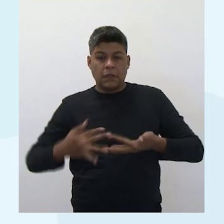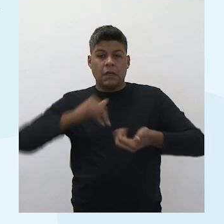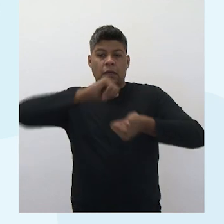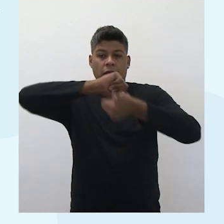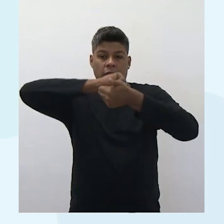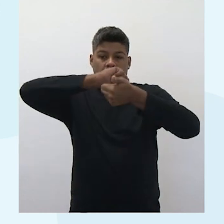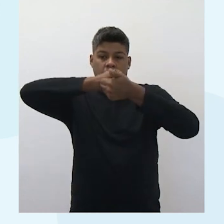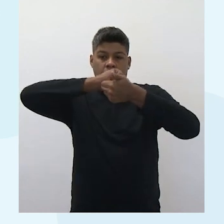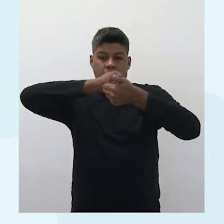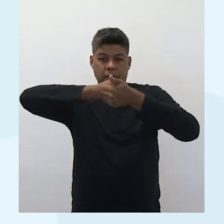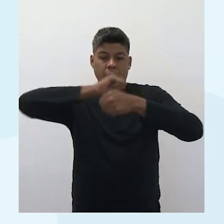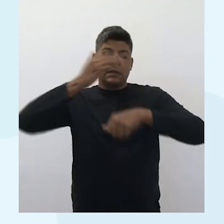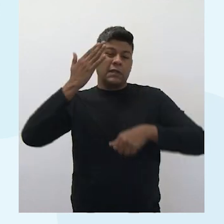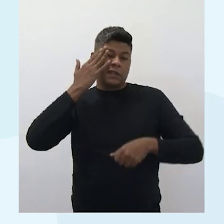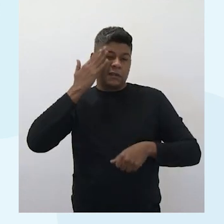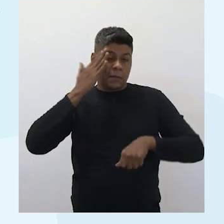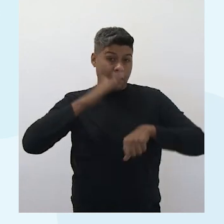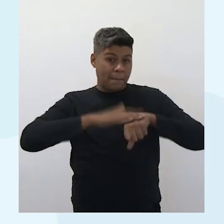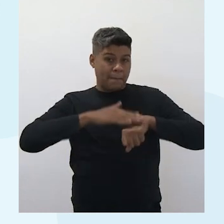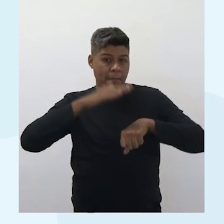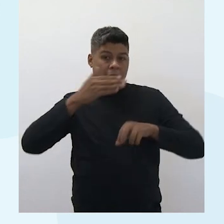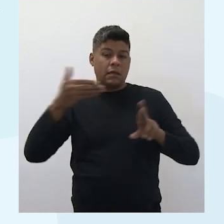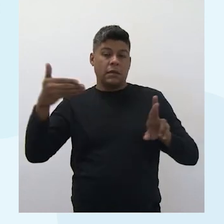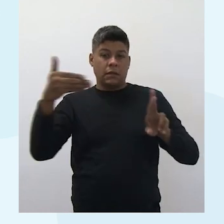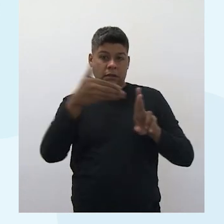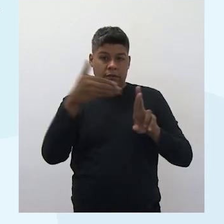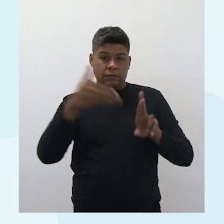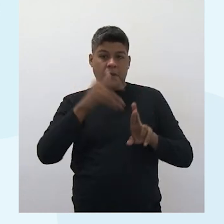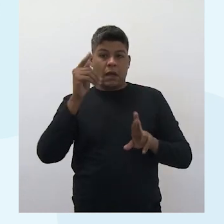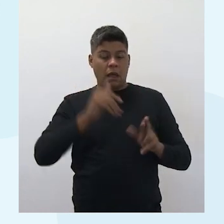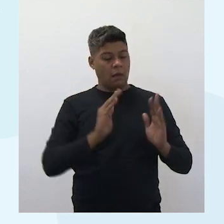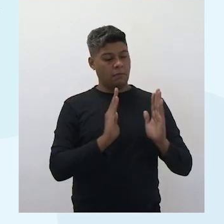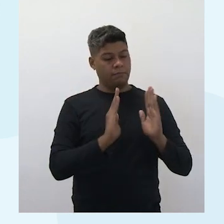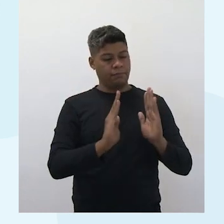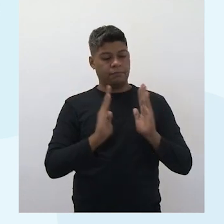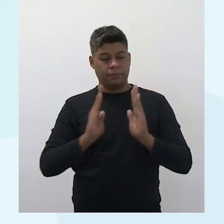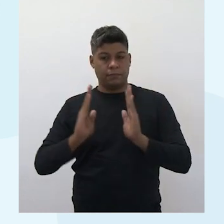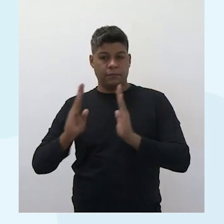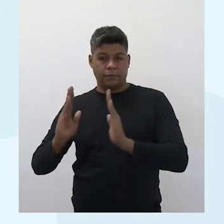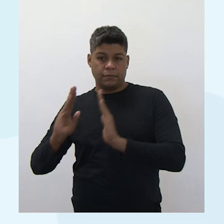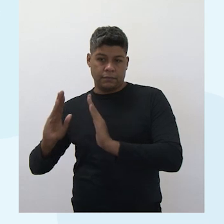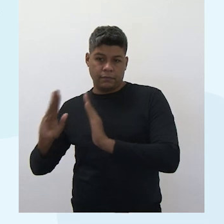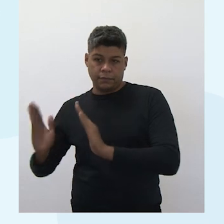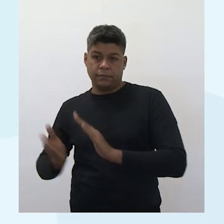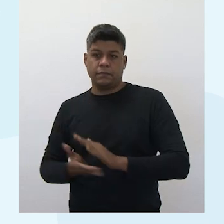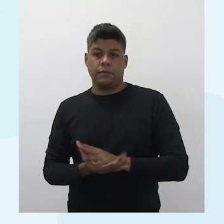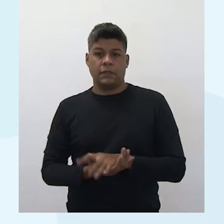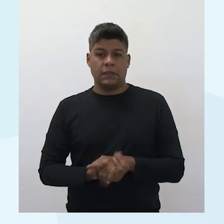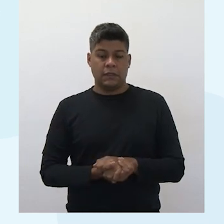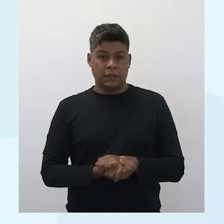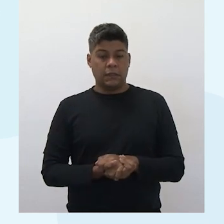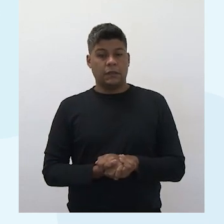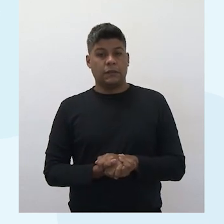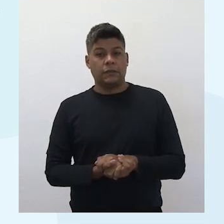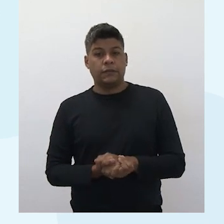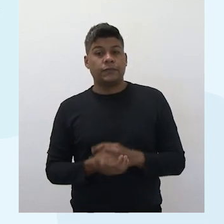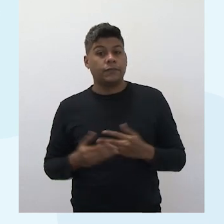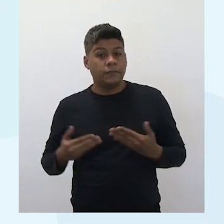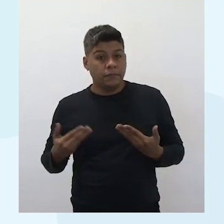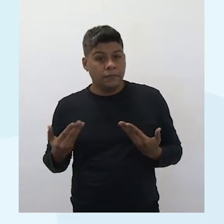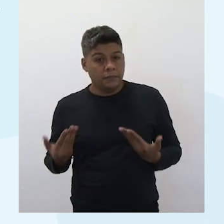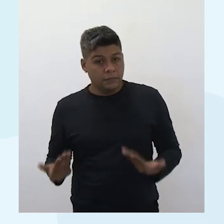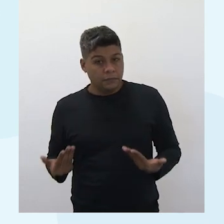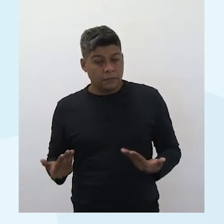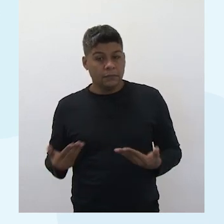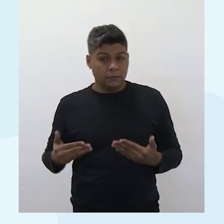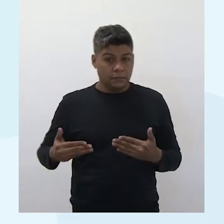avaliação, saiba mais e referências. Então, aí o percurso da nossa pauta. Tá? Para